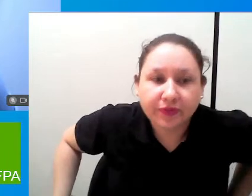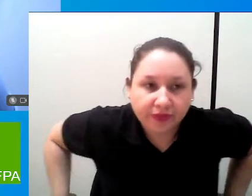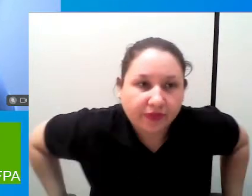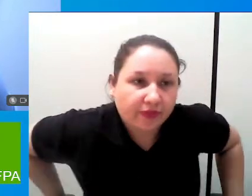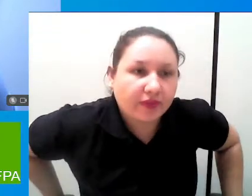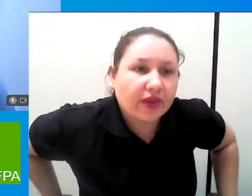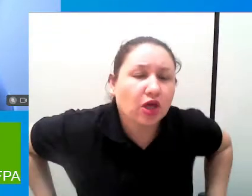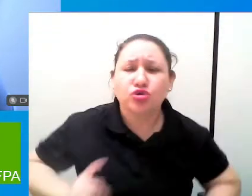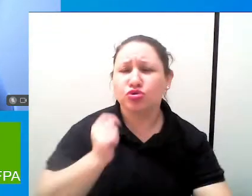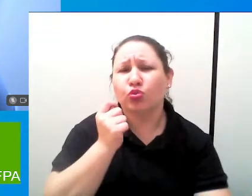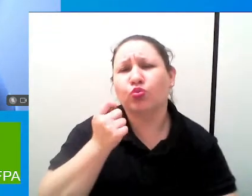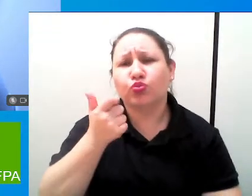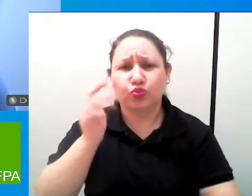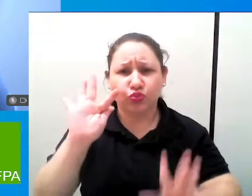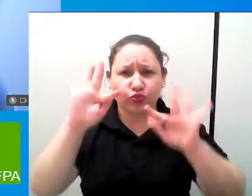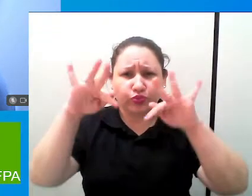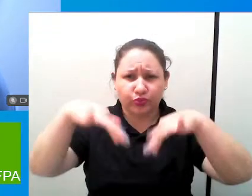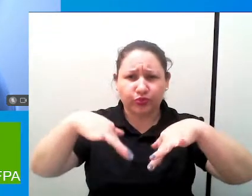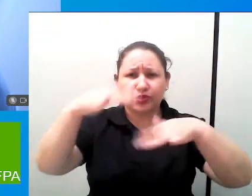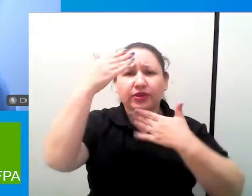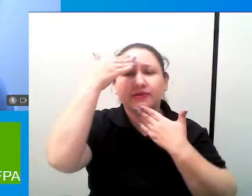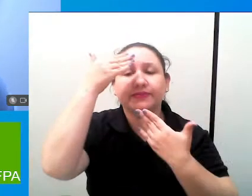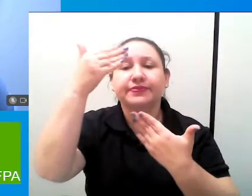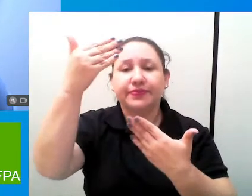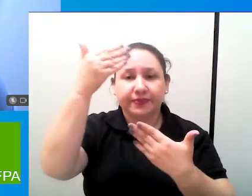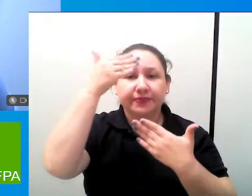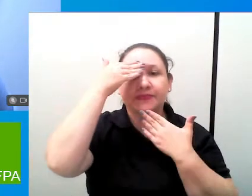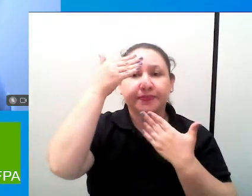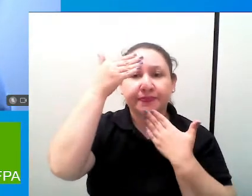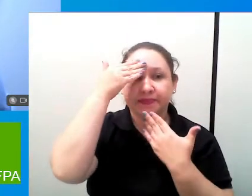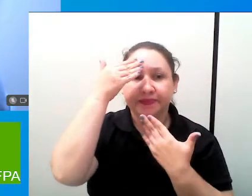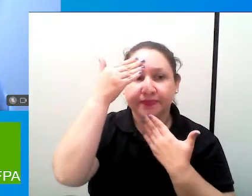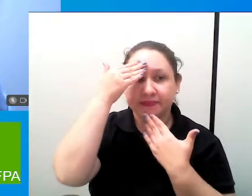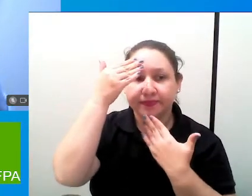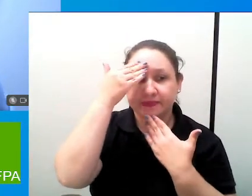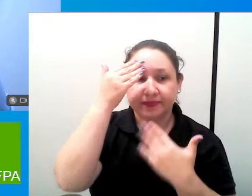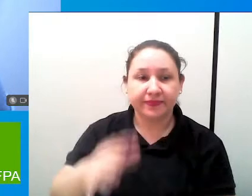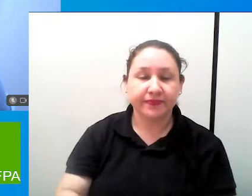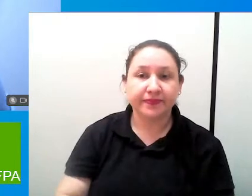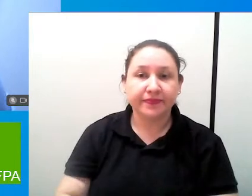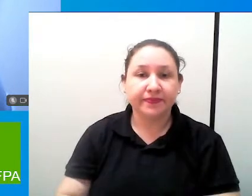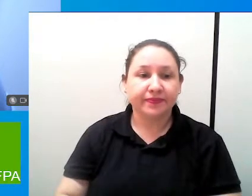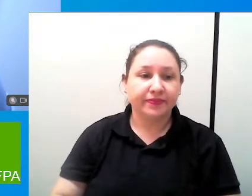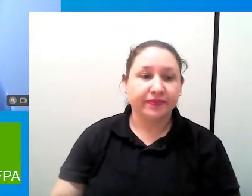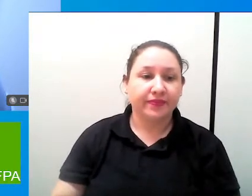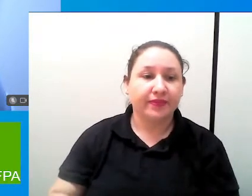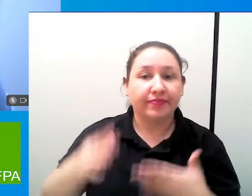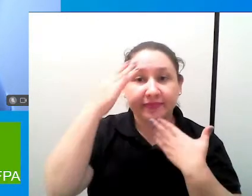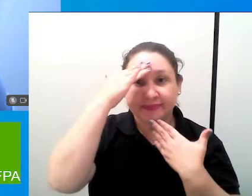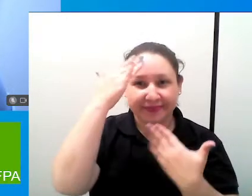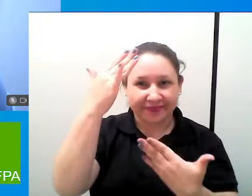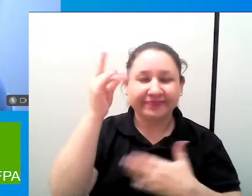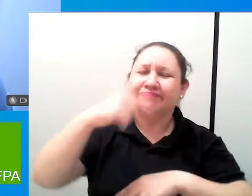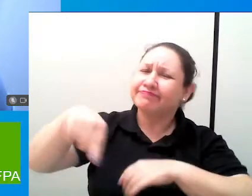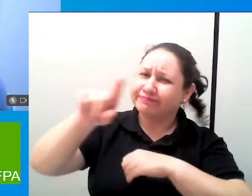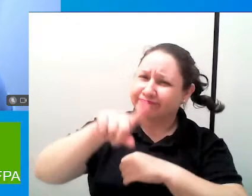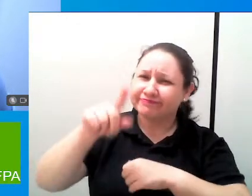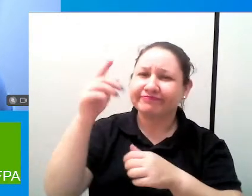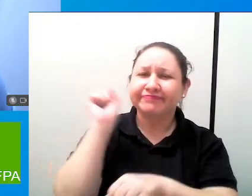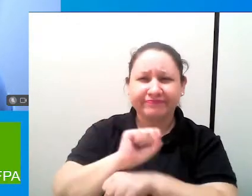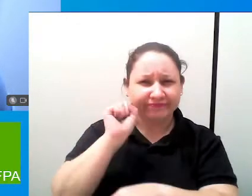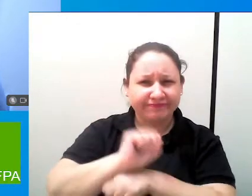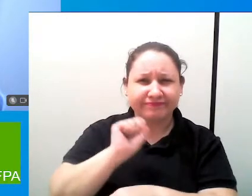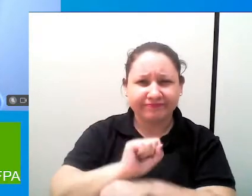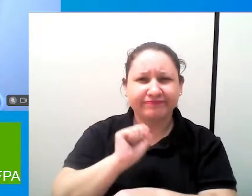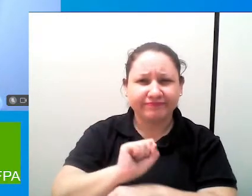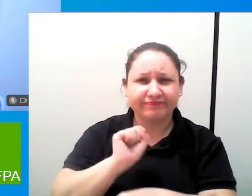final, né? Eu sei que a gente ainda tem um tempinho para as perguntas. Eu agradeço pelo tempo e pela atenção e